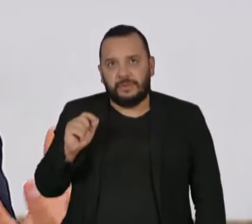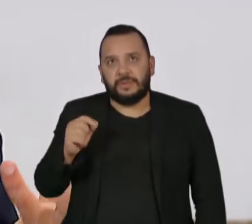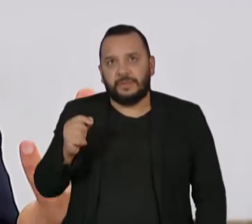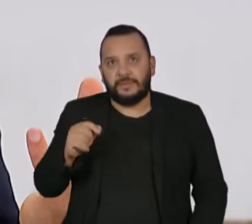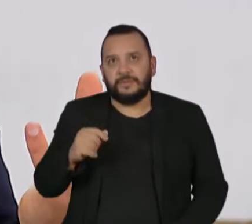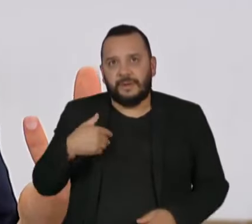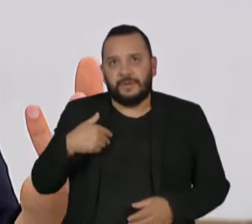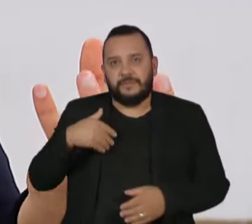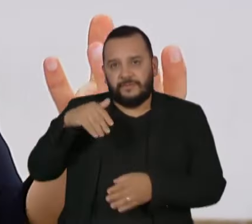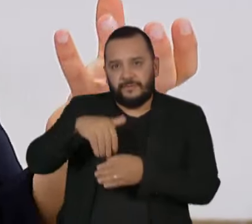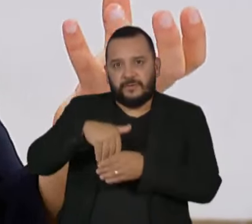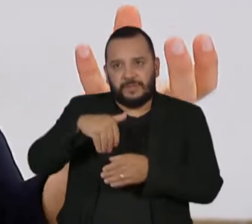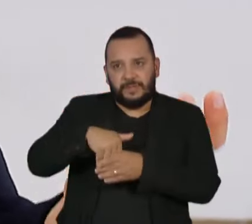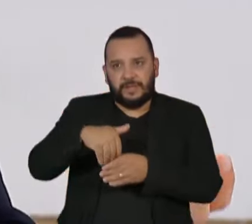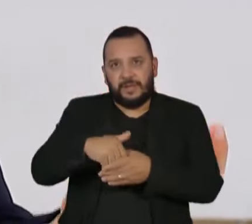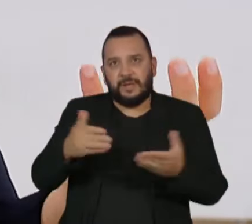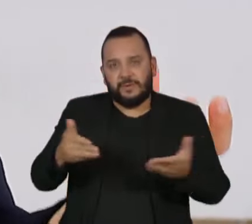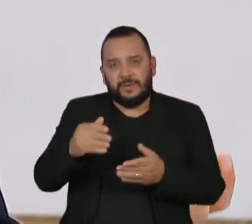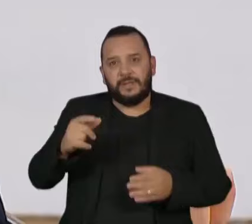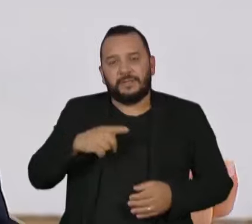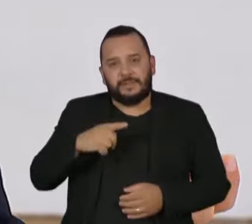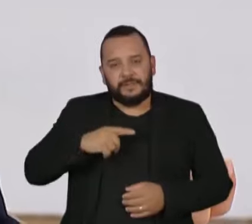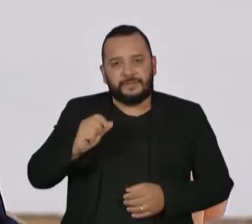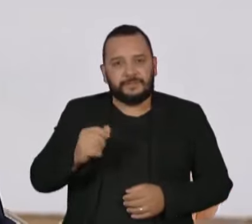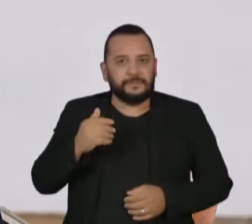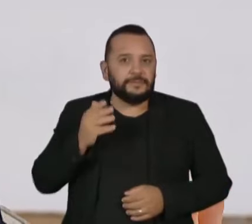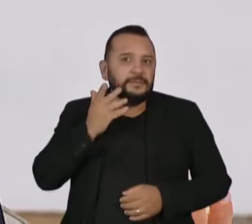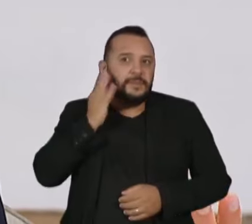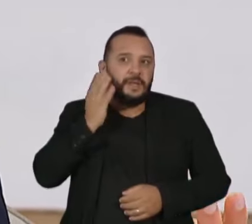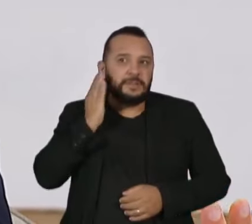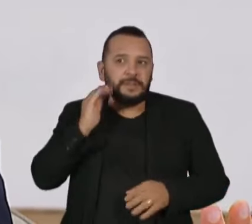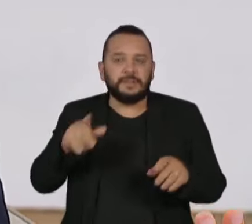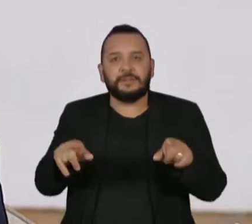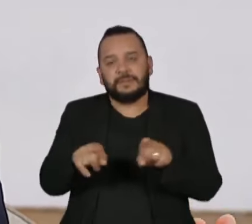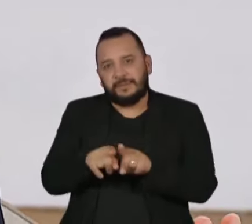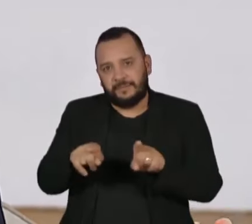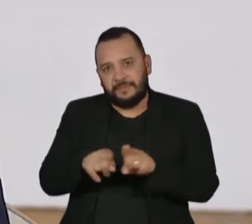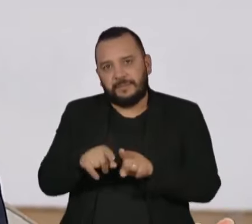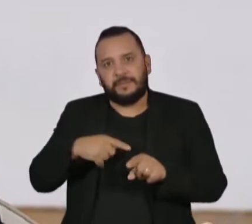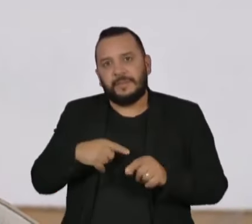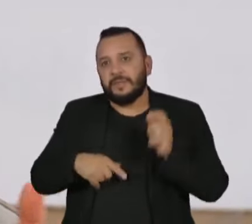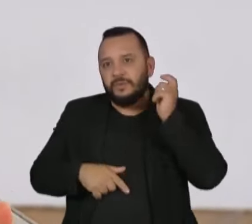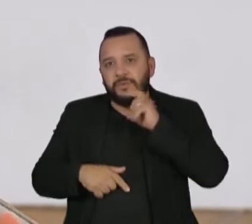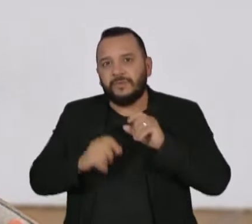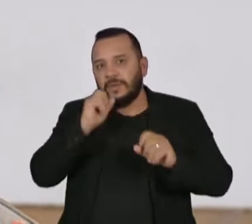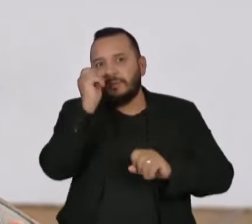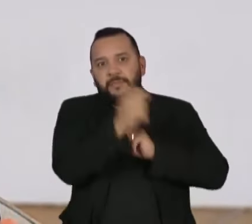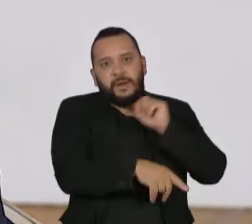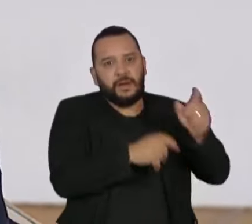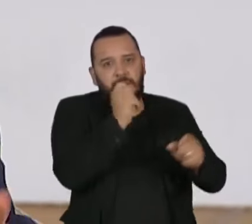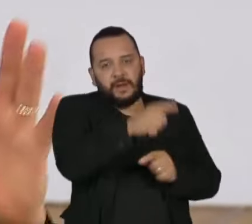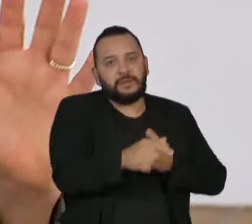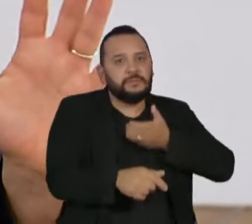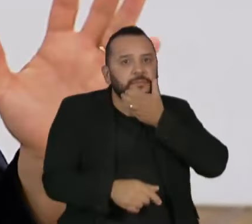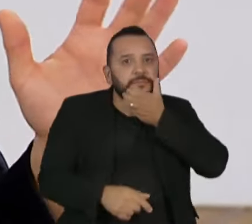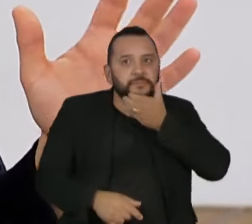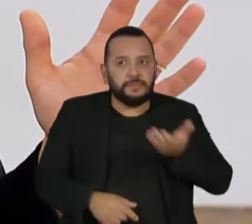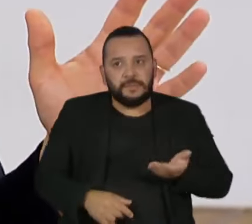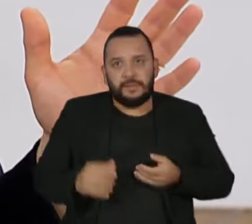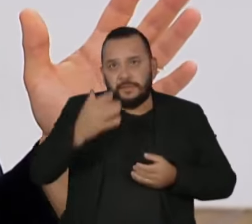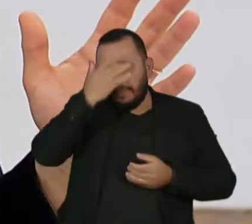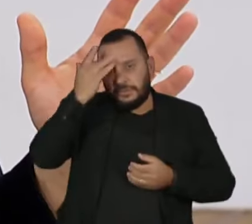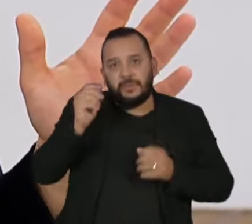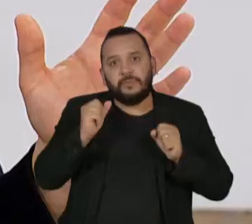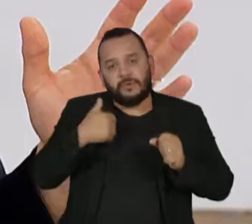eleitor que teve o o tarcis e o falando muito mal do Maral e o Maral falando muito mal do Nunes esse eleitor pode anular